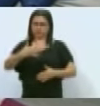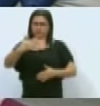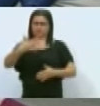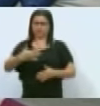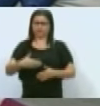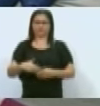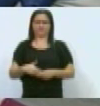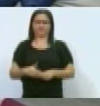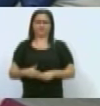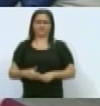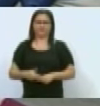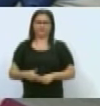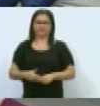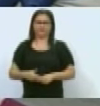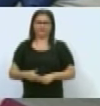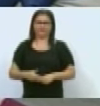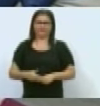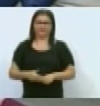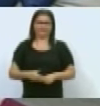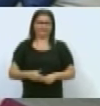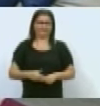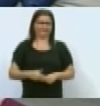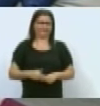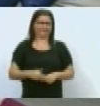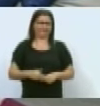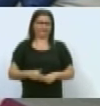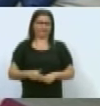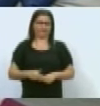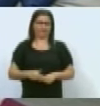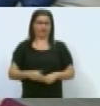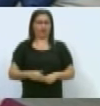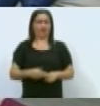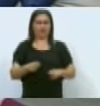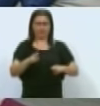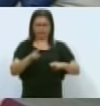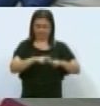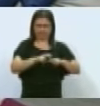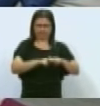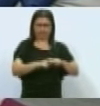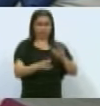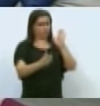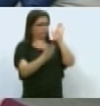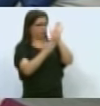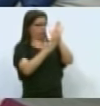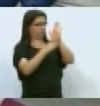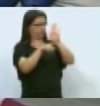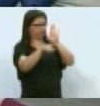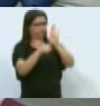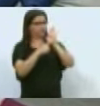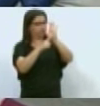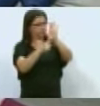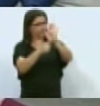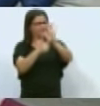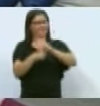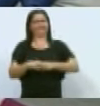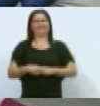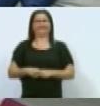Clarinha? Não. Vem. Vem cá, que eu prometi. Vem. Vem cá.